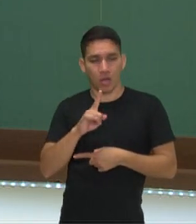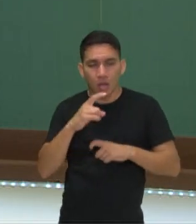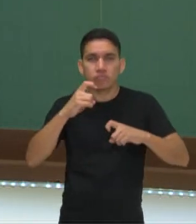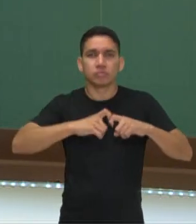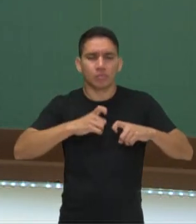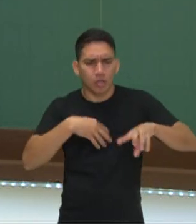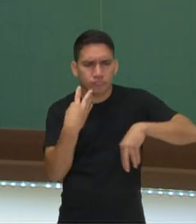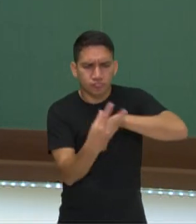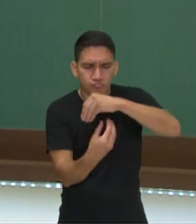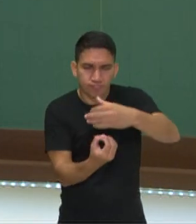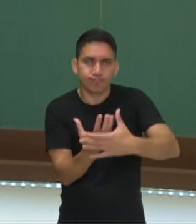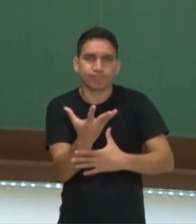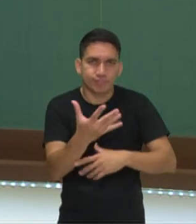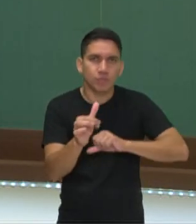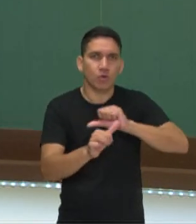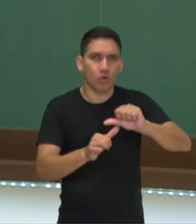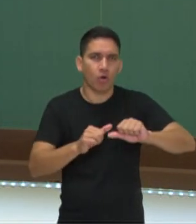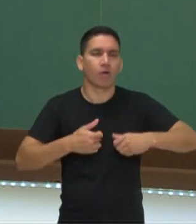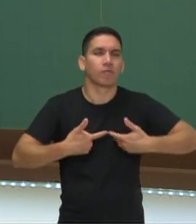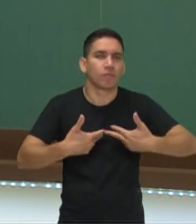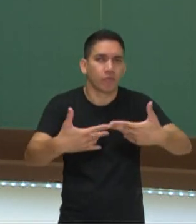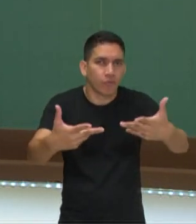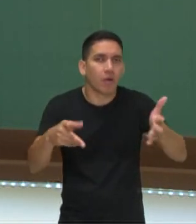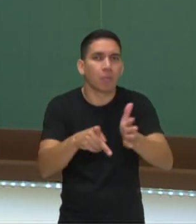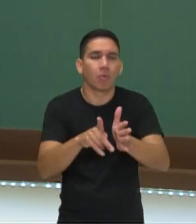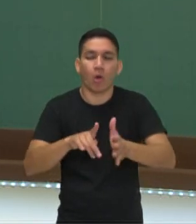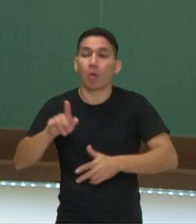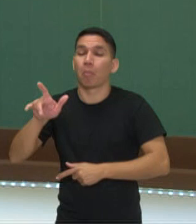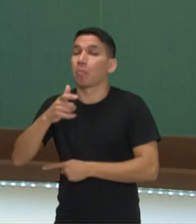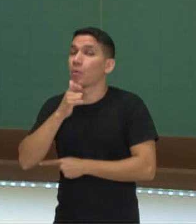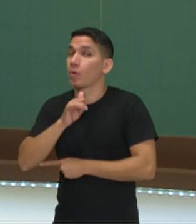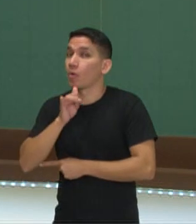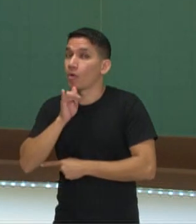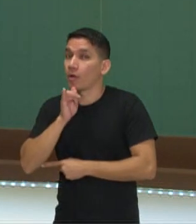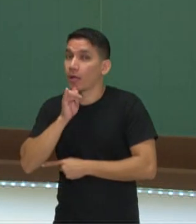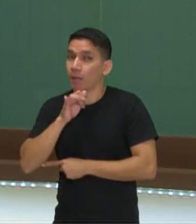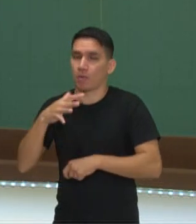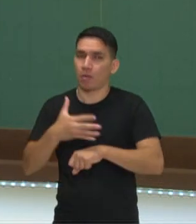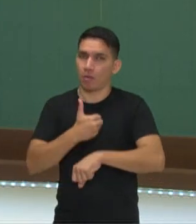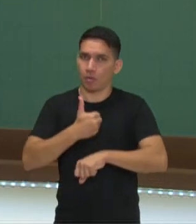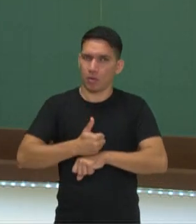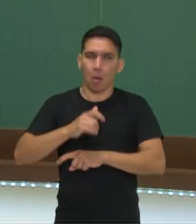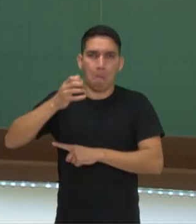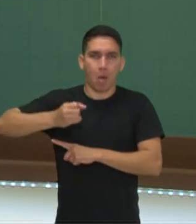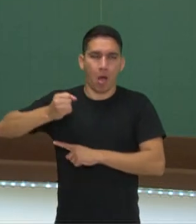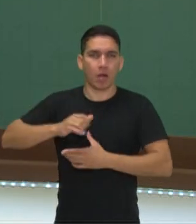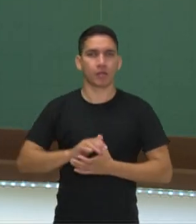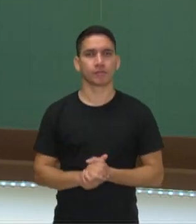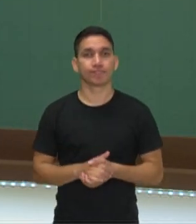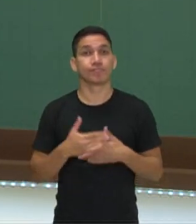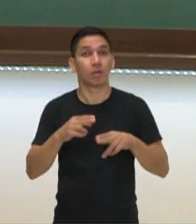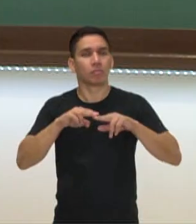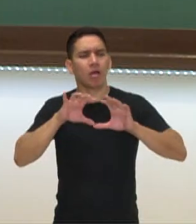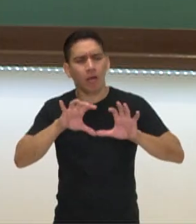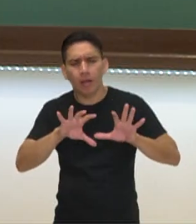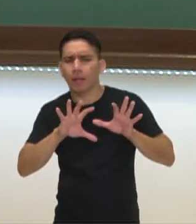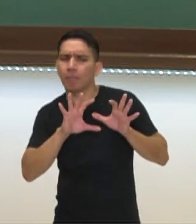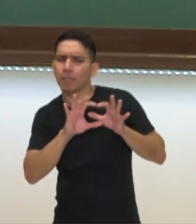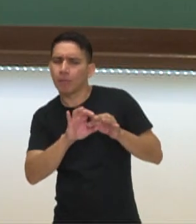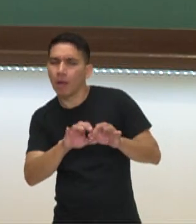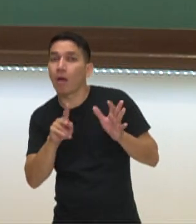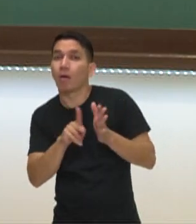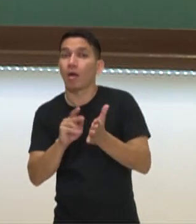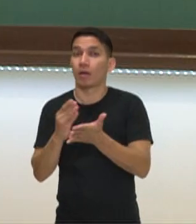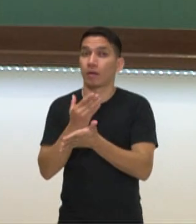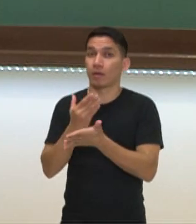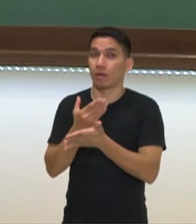se miscigenarem, misturarem com, por exemplo, colonizadores brancos, ok? Então, nesse sentido, que a obra